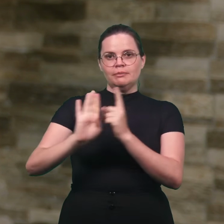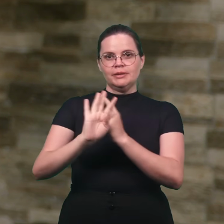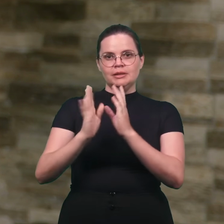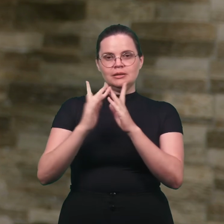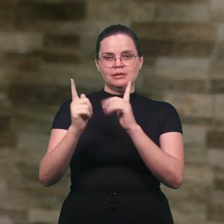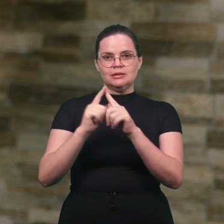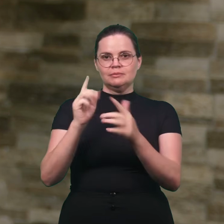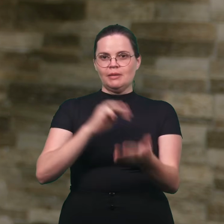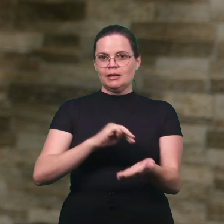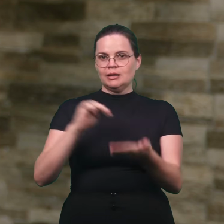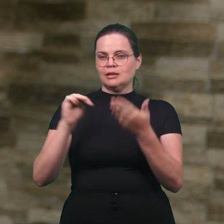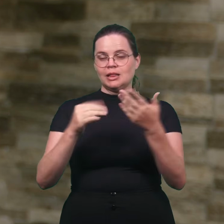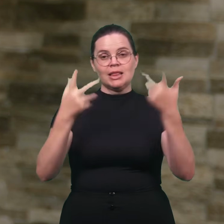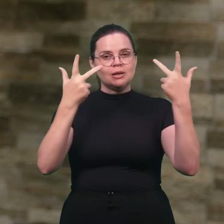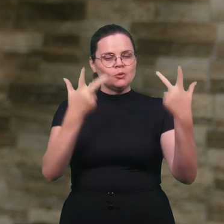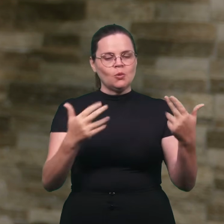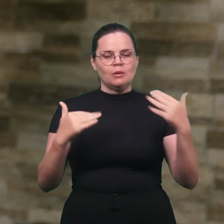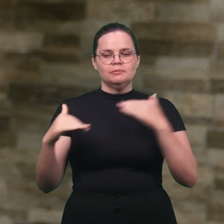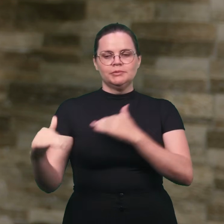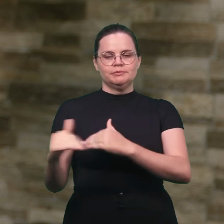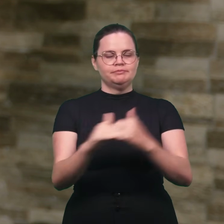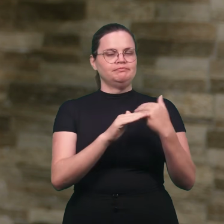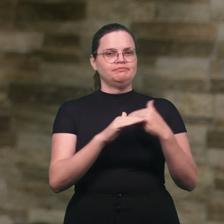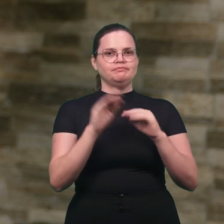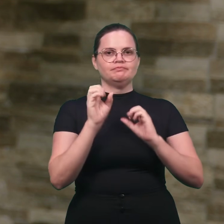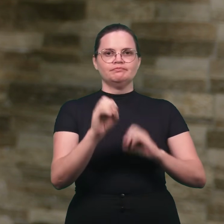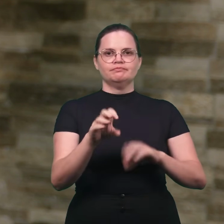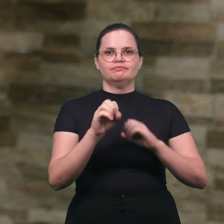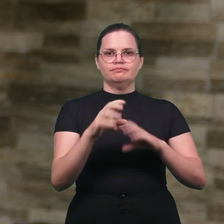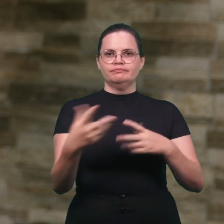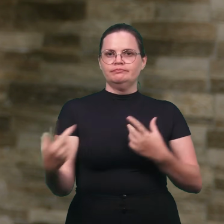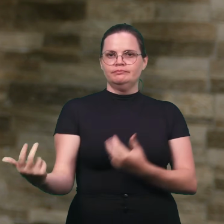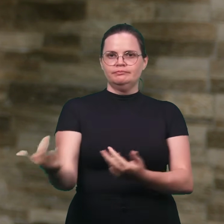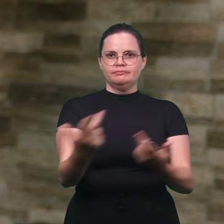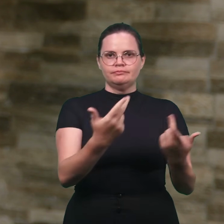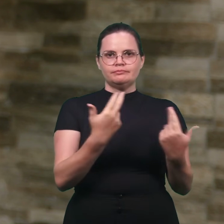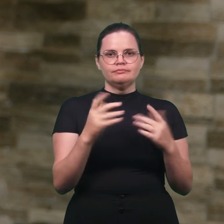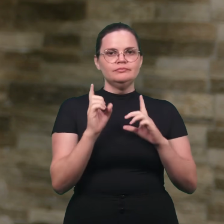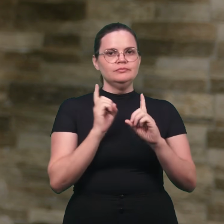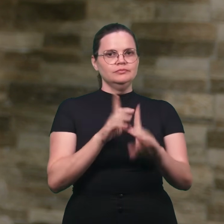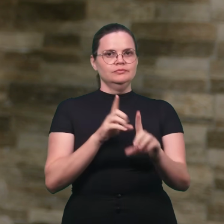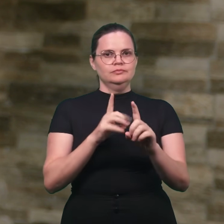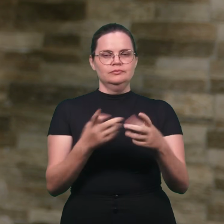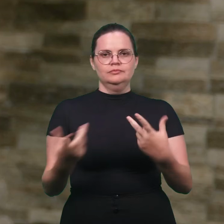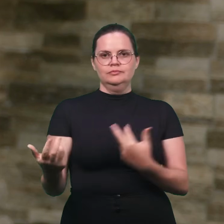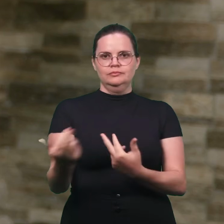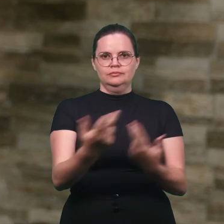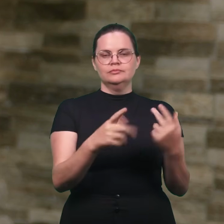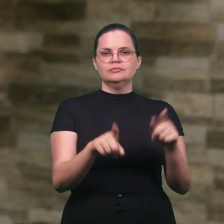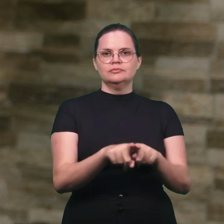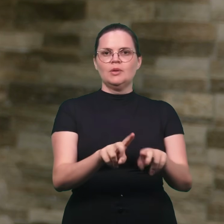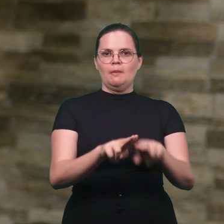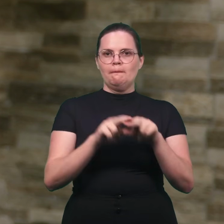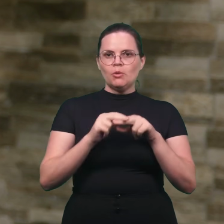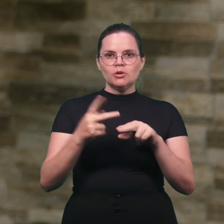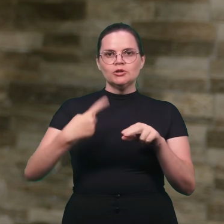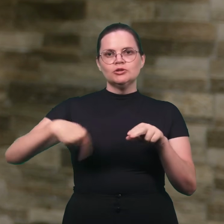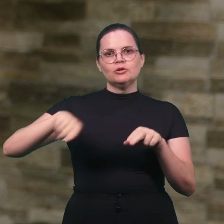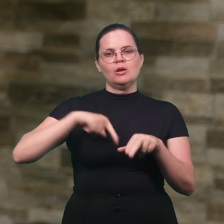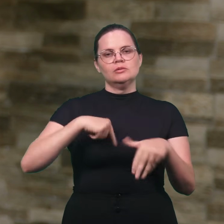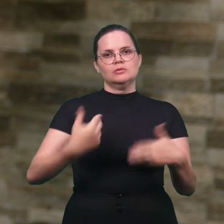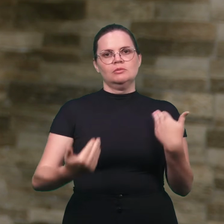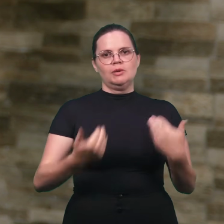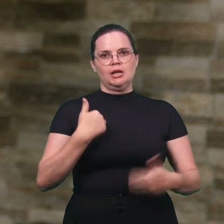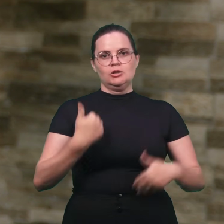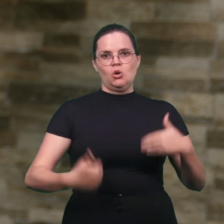bíblica da Igreja Cristã Maranata, é o mesmo ensino, a mesma doutrina, e isso gera em nós um sentido de corpo. É por isso que nós